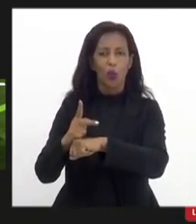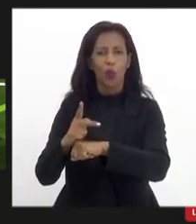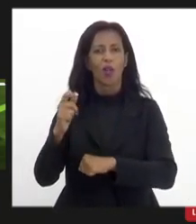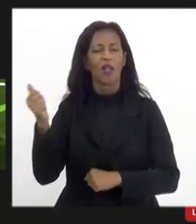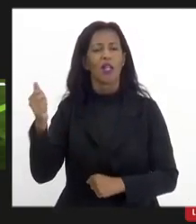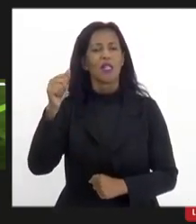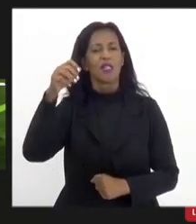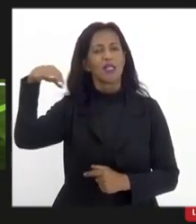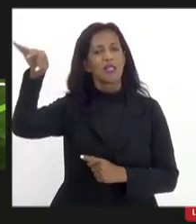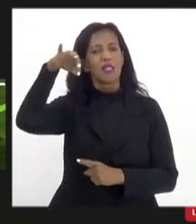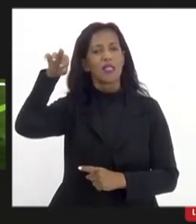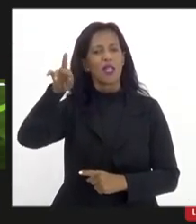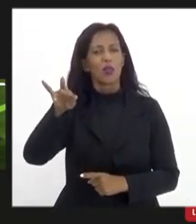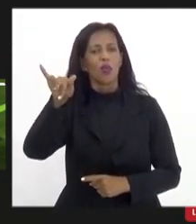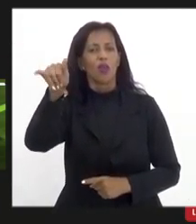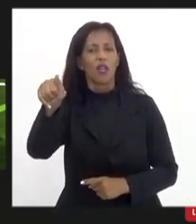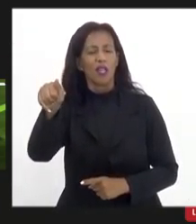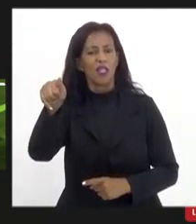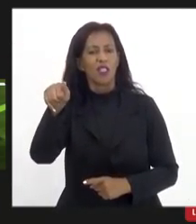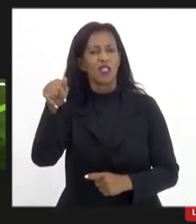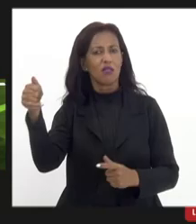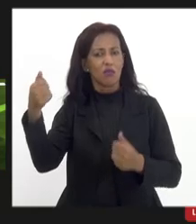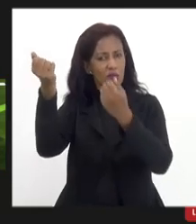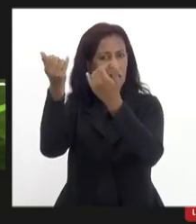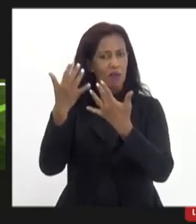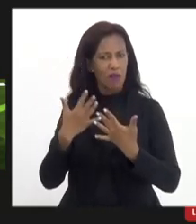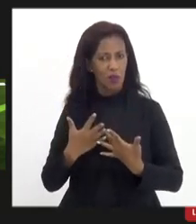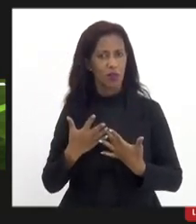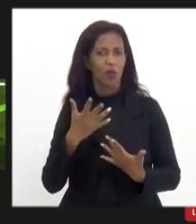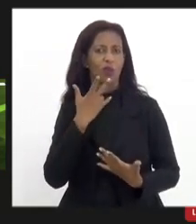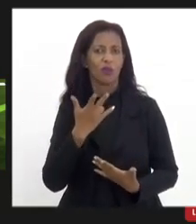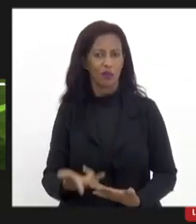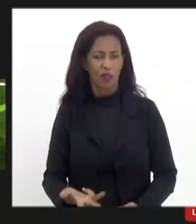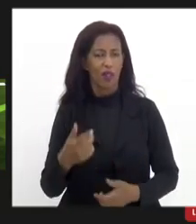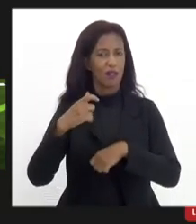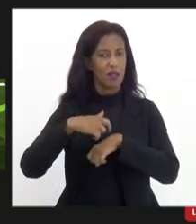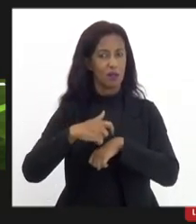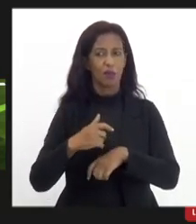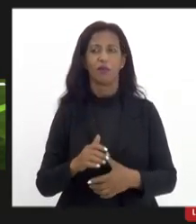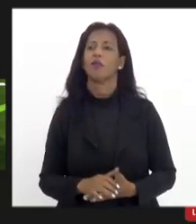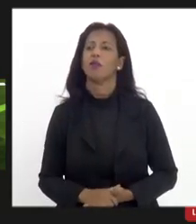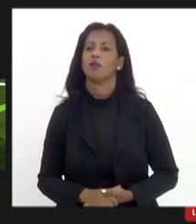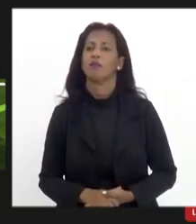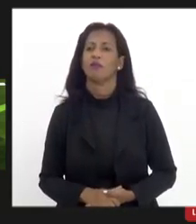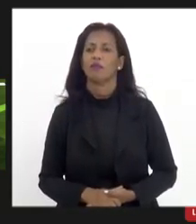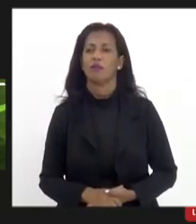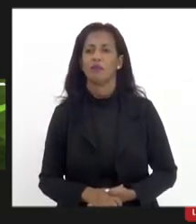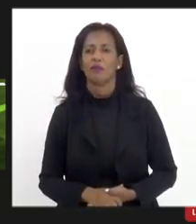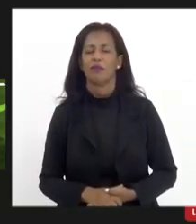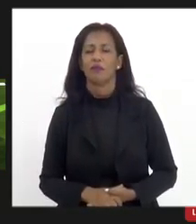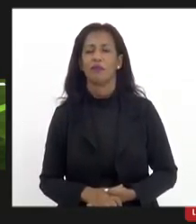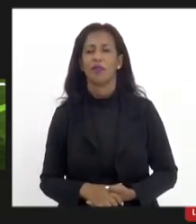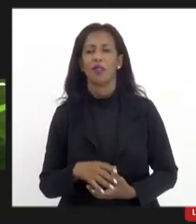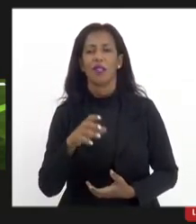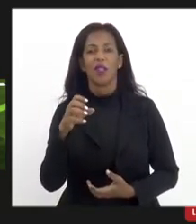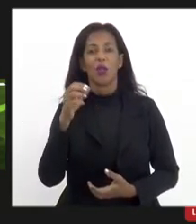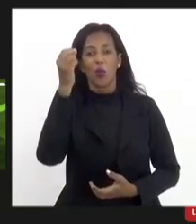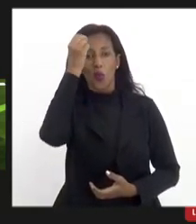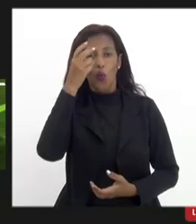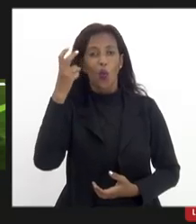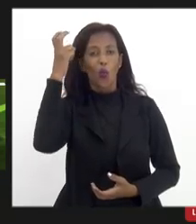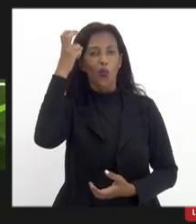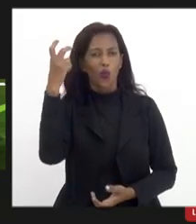São Sebastião nos abençoe aí. Valeu, galera, é o que eu tenho a falar agora no momento. E cultura na veia, vamos todos nós